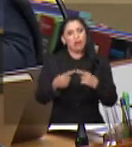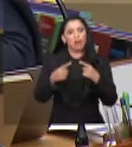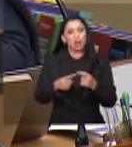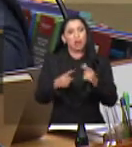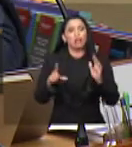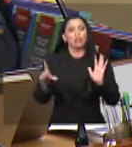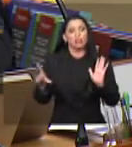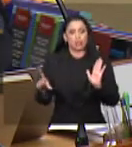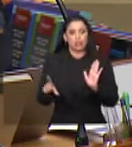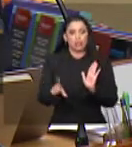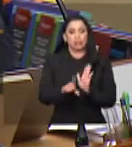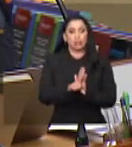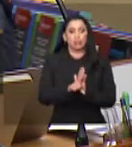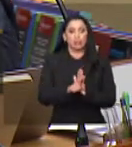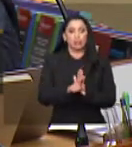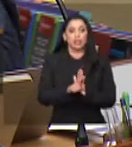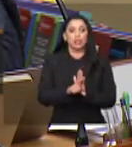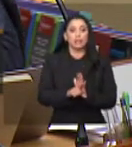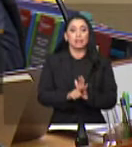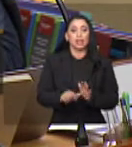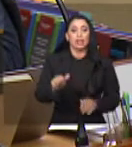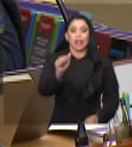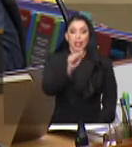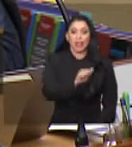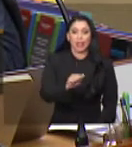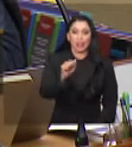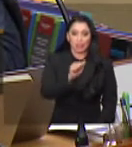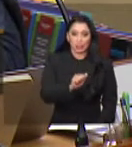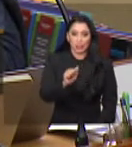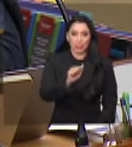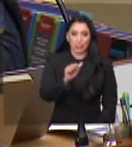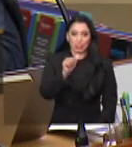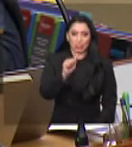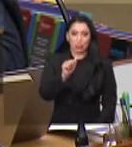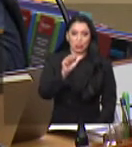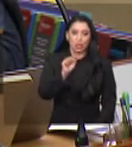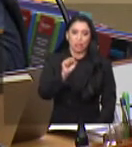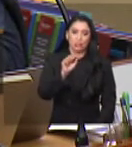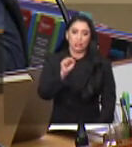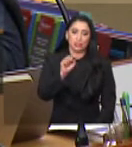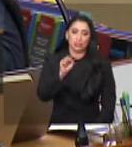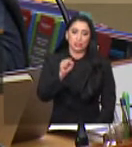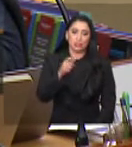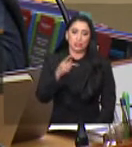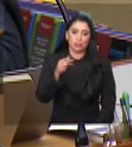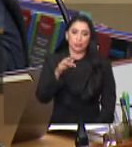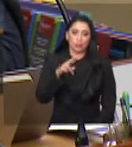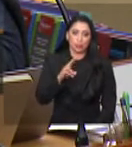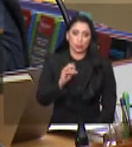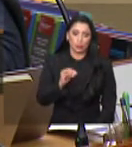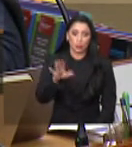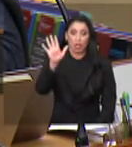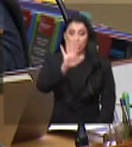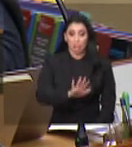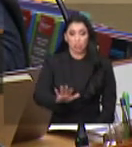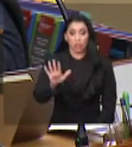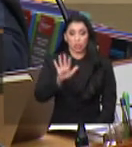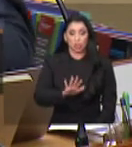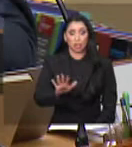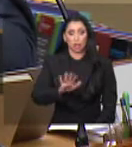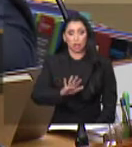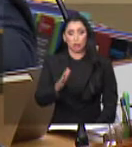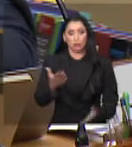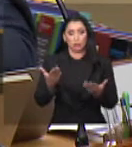dessa mesma Federação acesso para o Nacional de modo mais